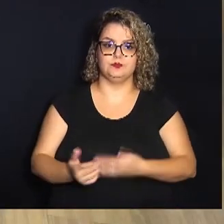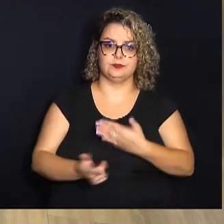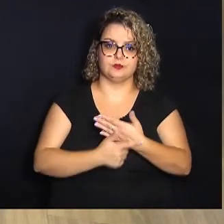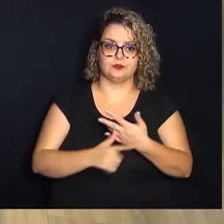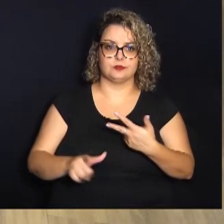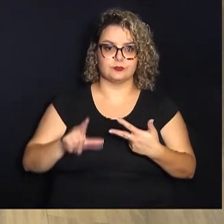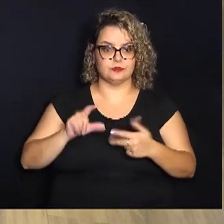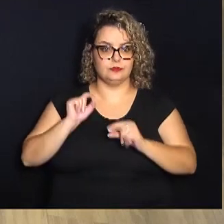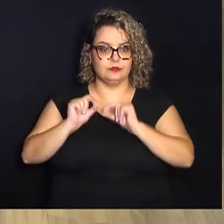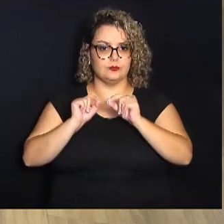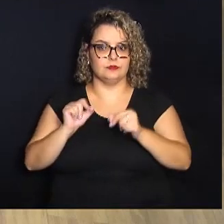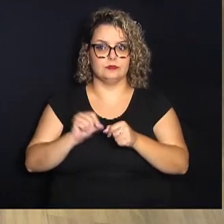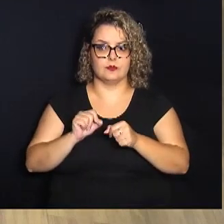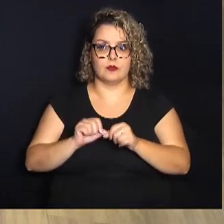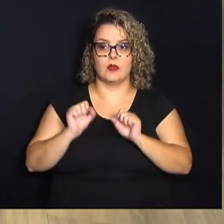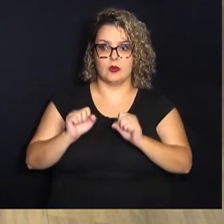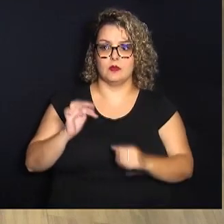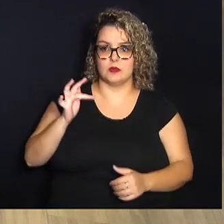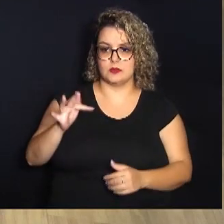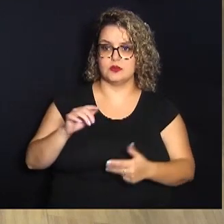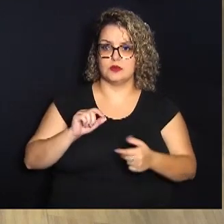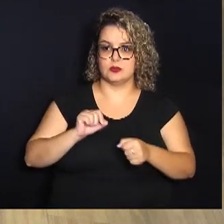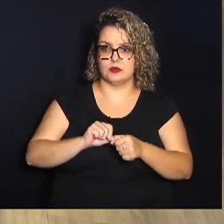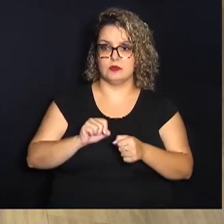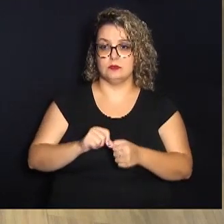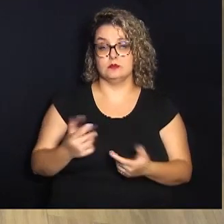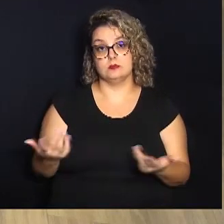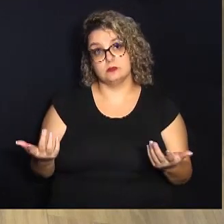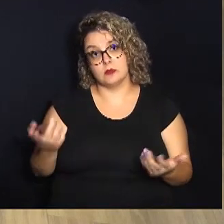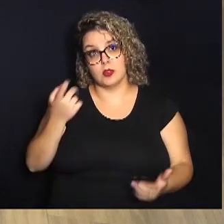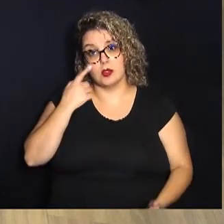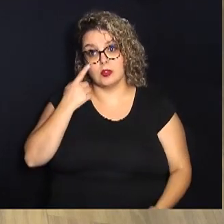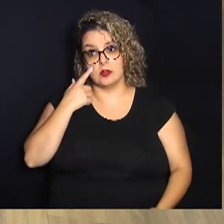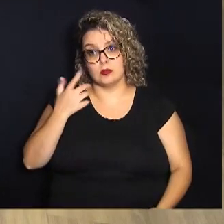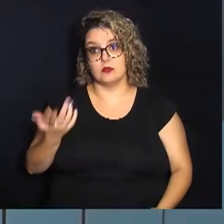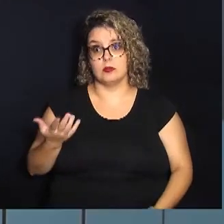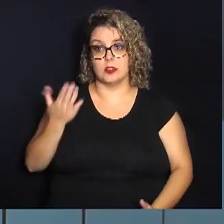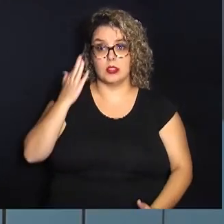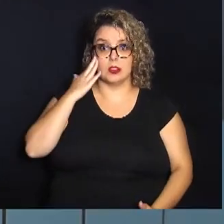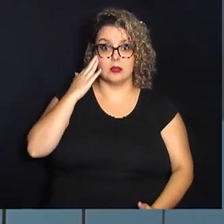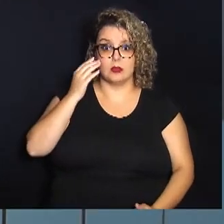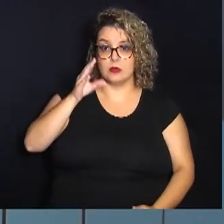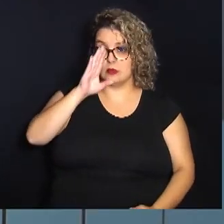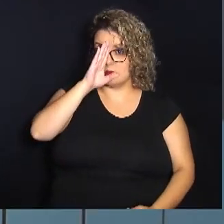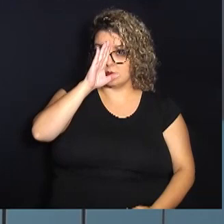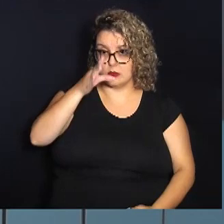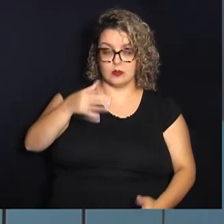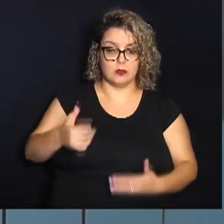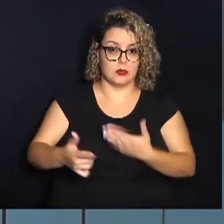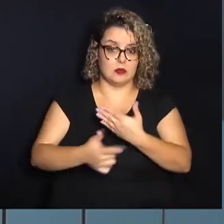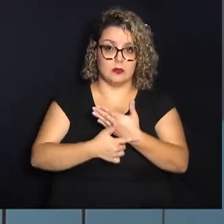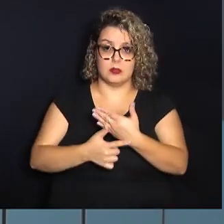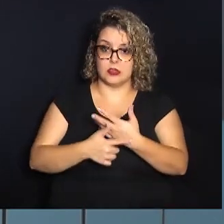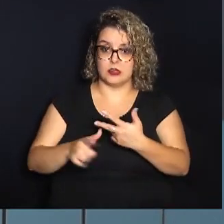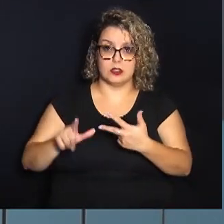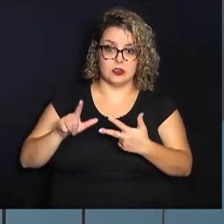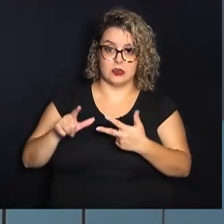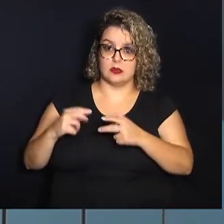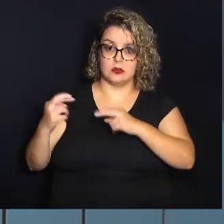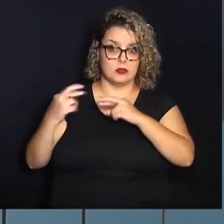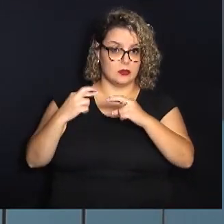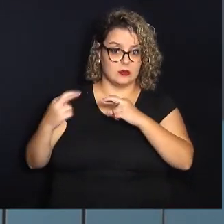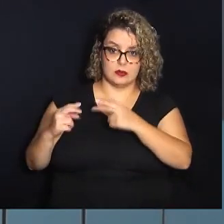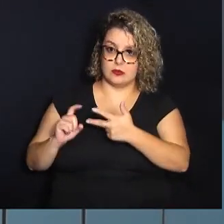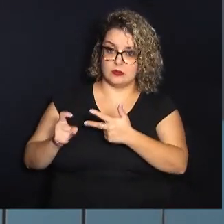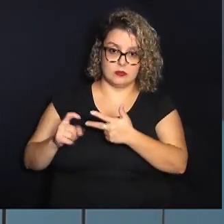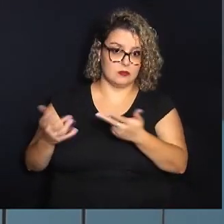está sendo feito e o que pode ser. Olha, eu entendo que o principal papel do legislativo é fiscalizar o